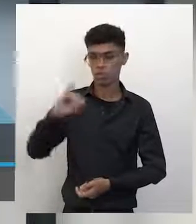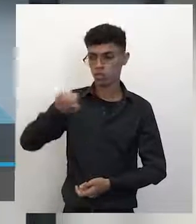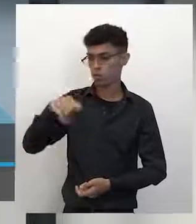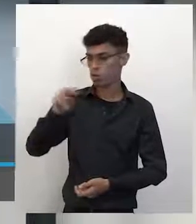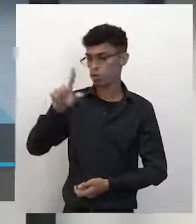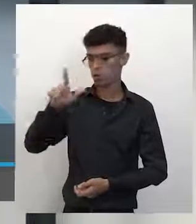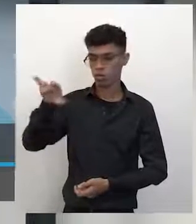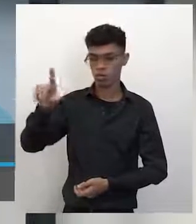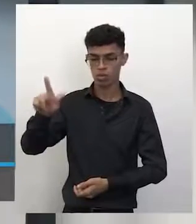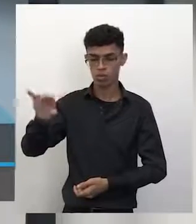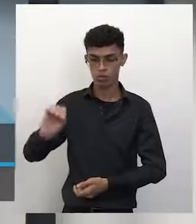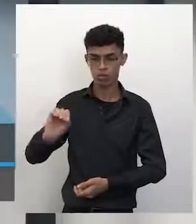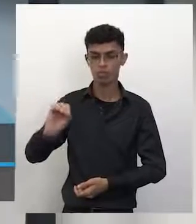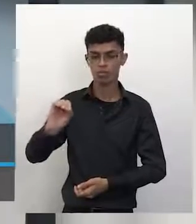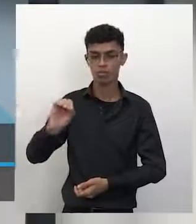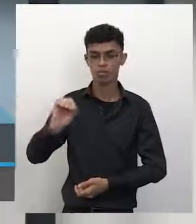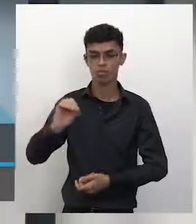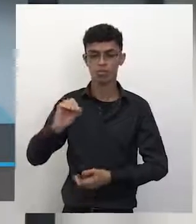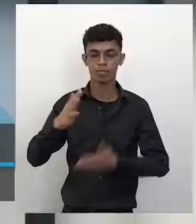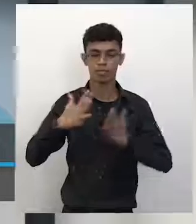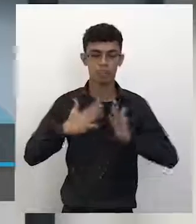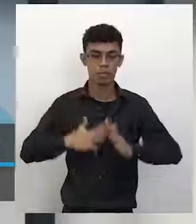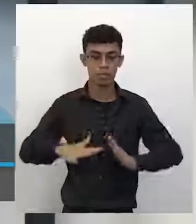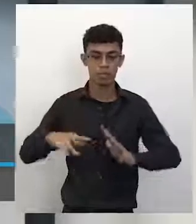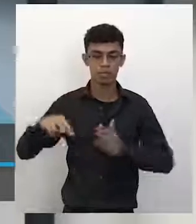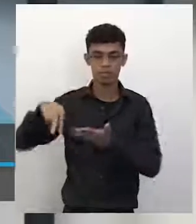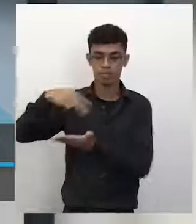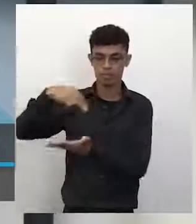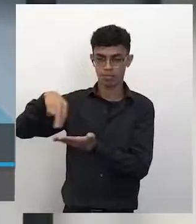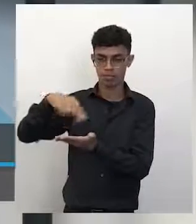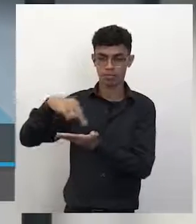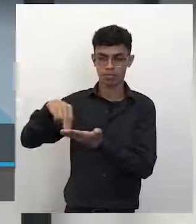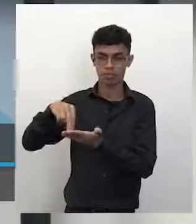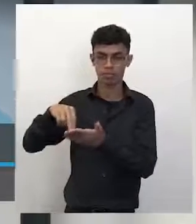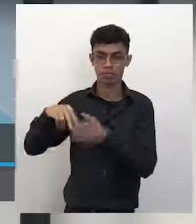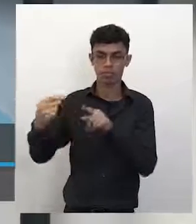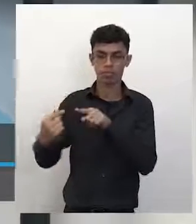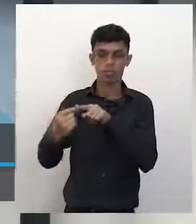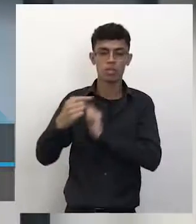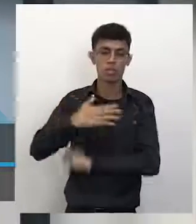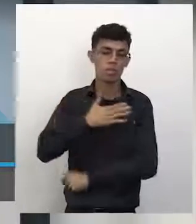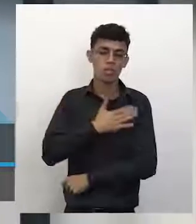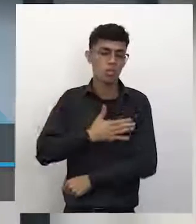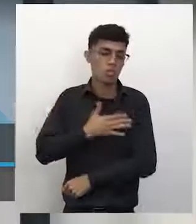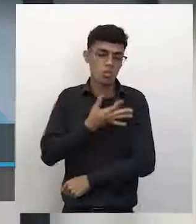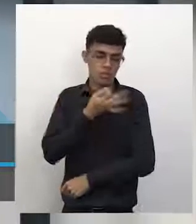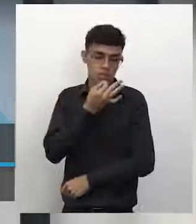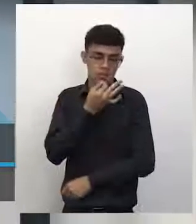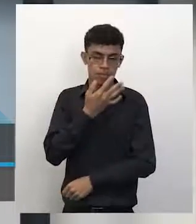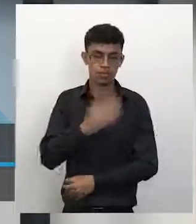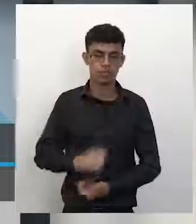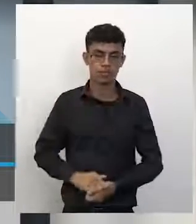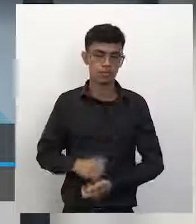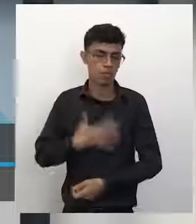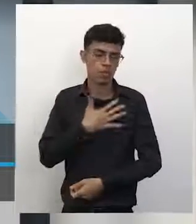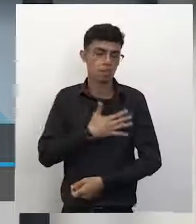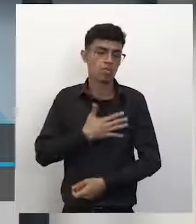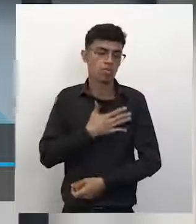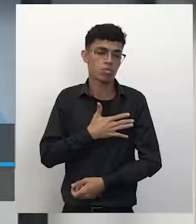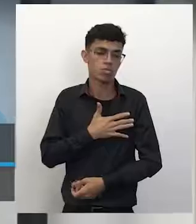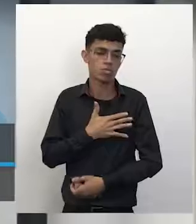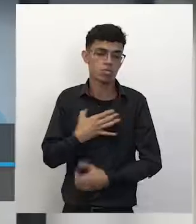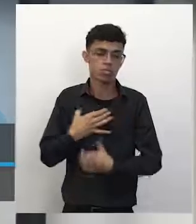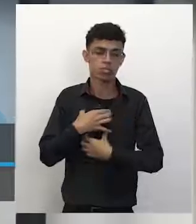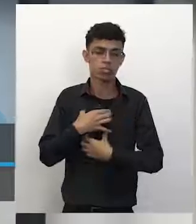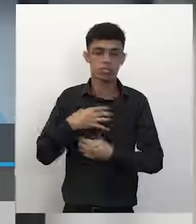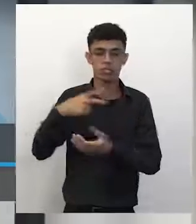mais ritmado... Essa vibe, assim, combina mais comigo. Mas aí é por gosto, não tem, assim, a ver com... É o gosto mesmo do estilo